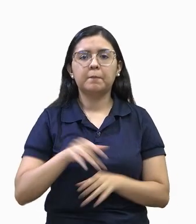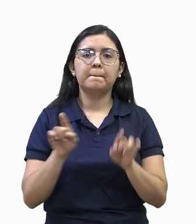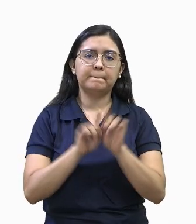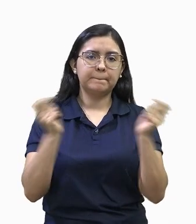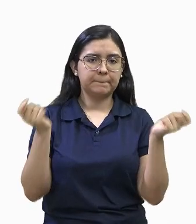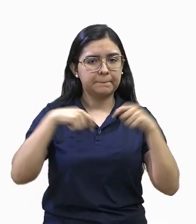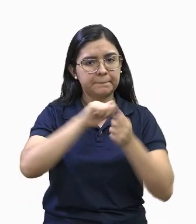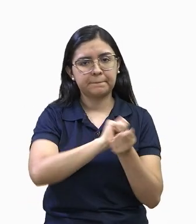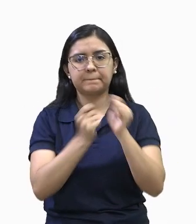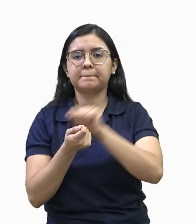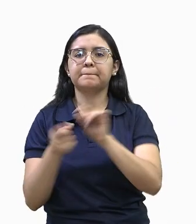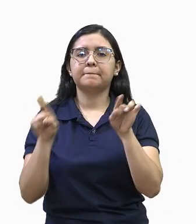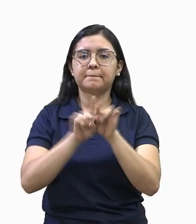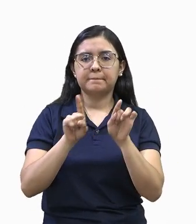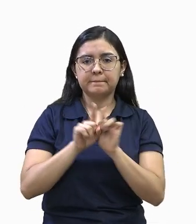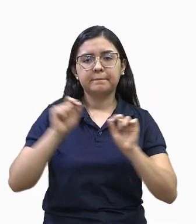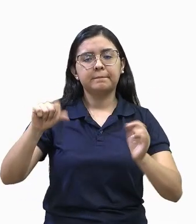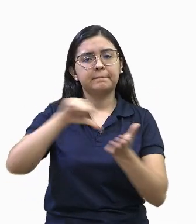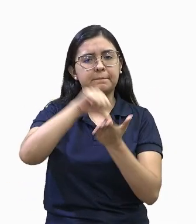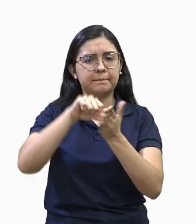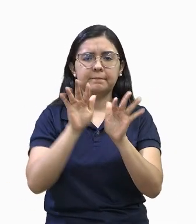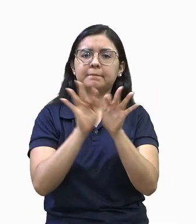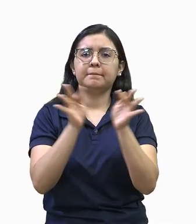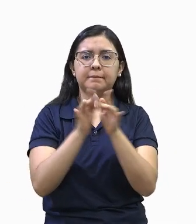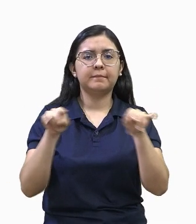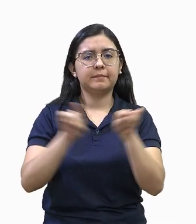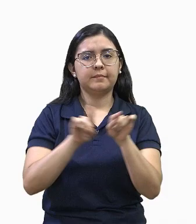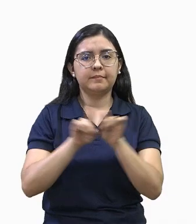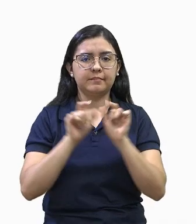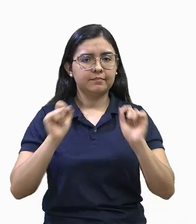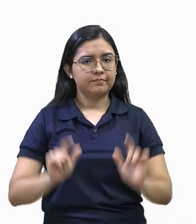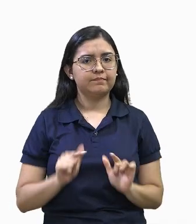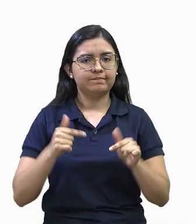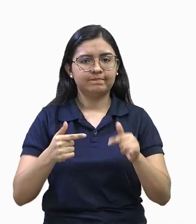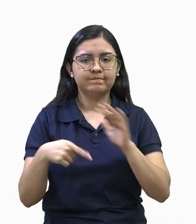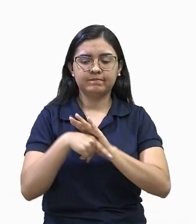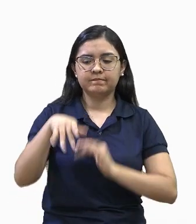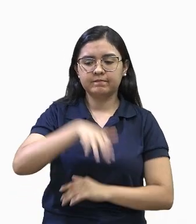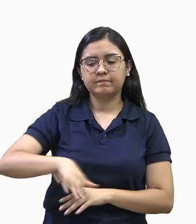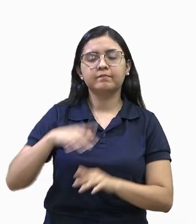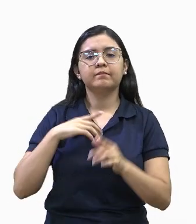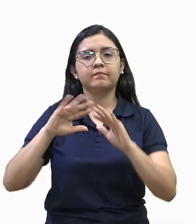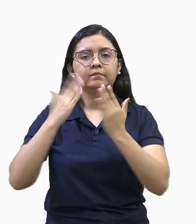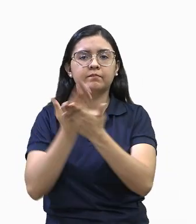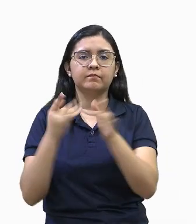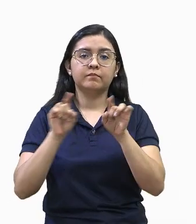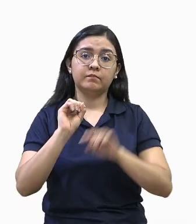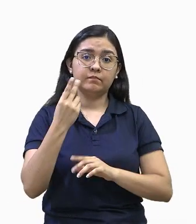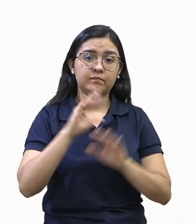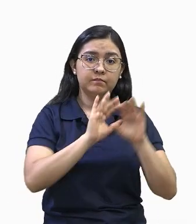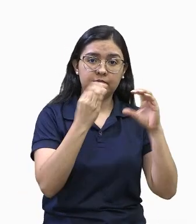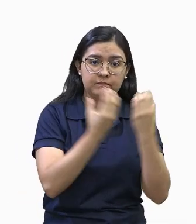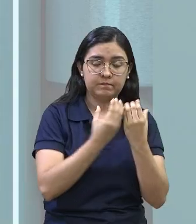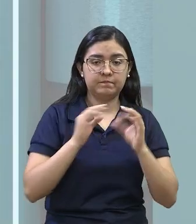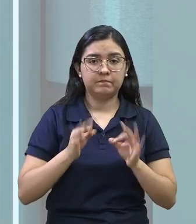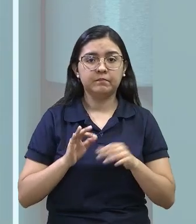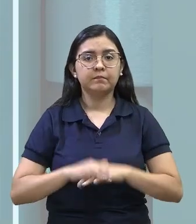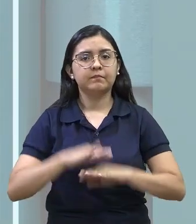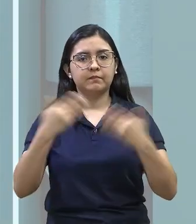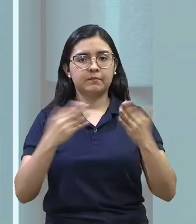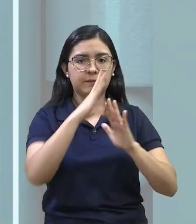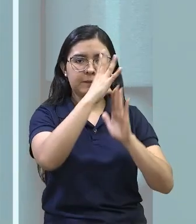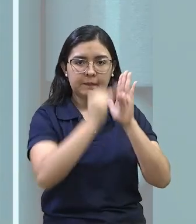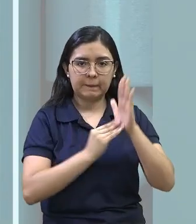possível adaptar a prática com mapas simples e tarefas em áreas escolares ou comunitárias. Então, esses foram